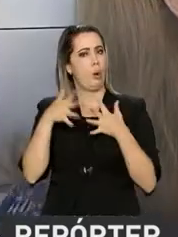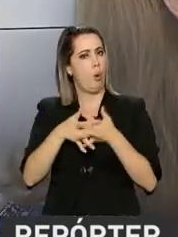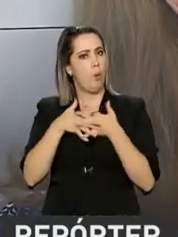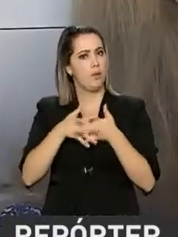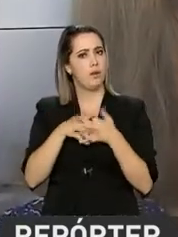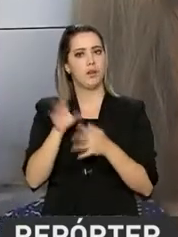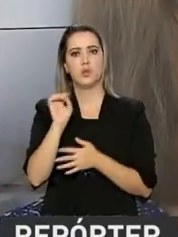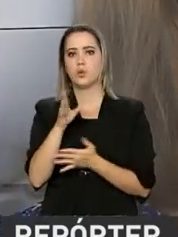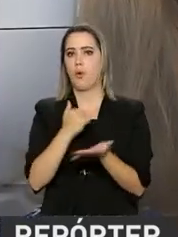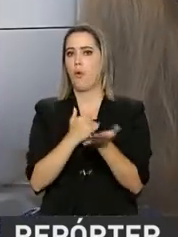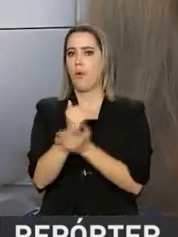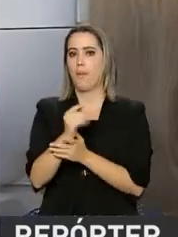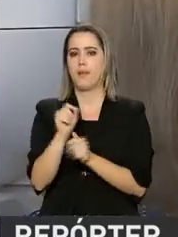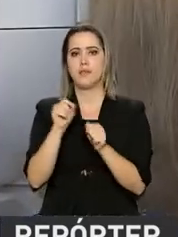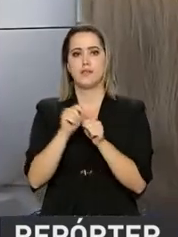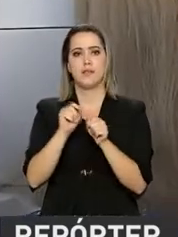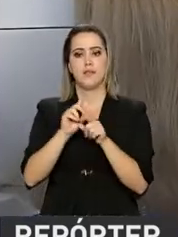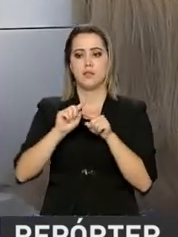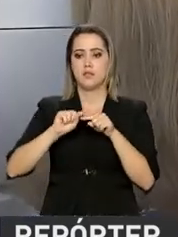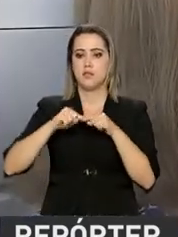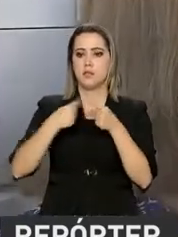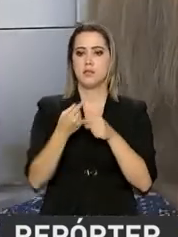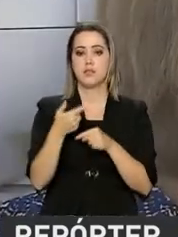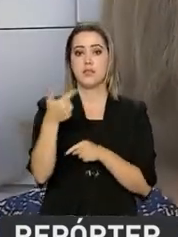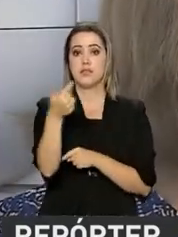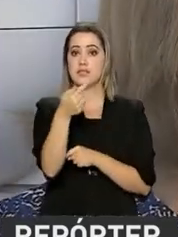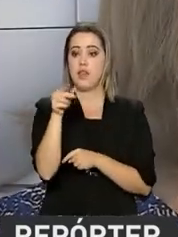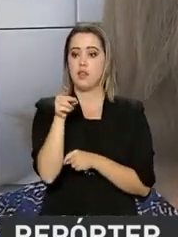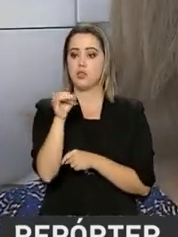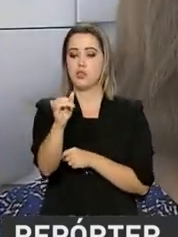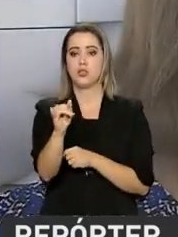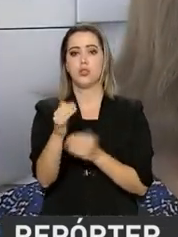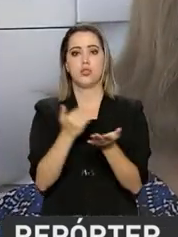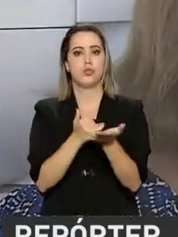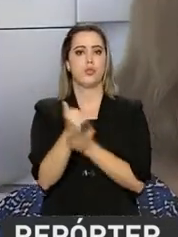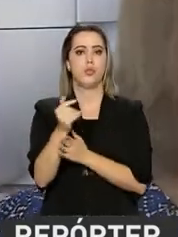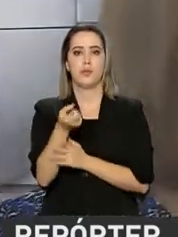que ela só começa a fazer efeito 7 dias após iniciar o tratamento.